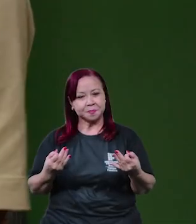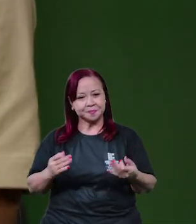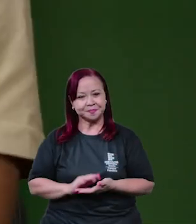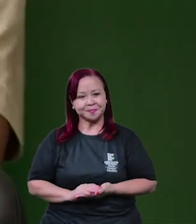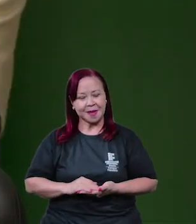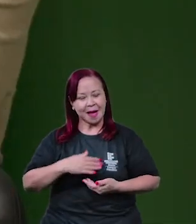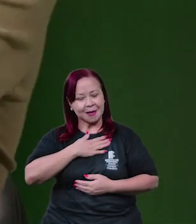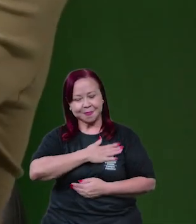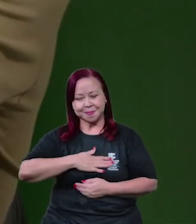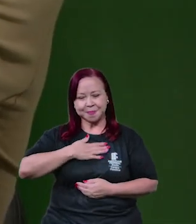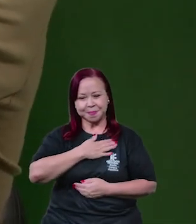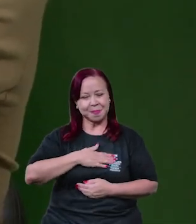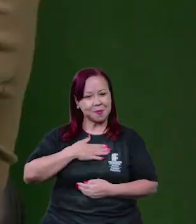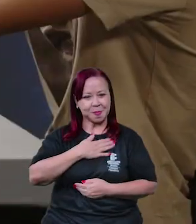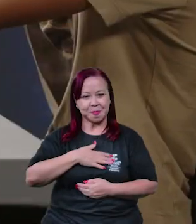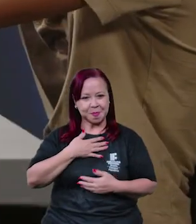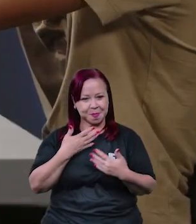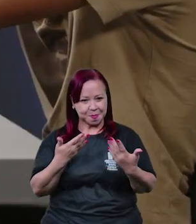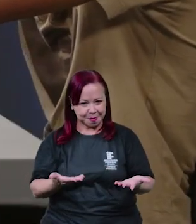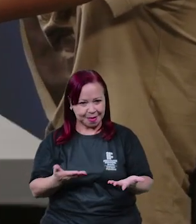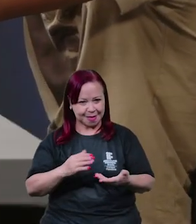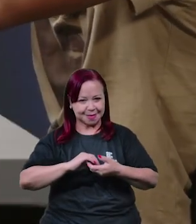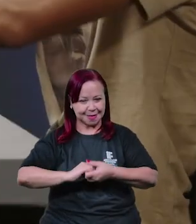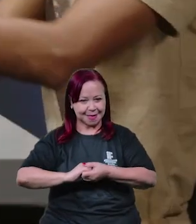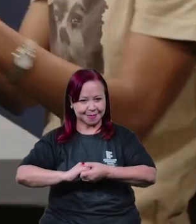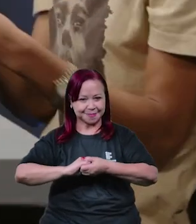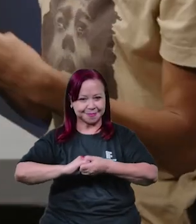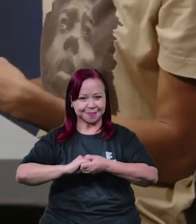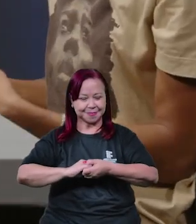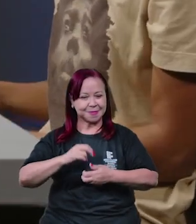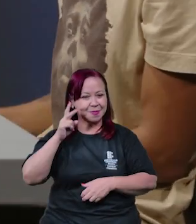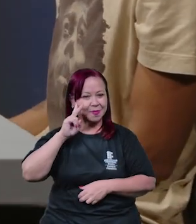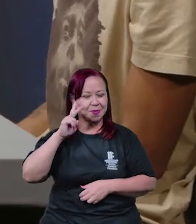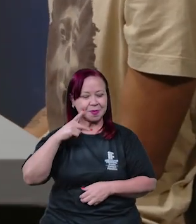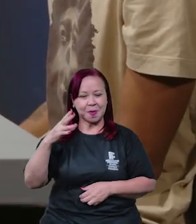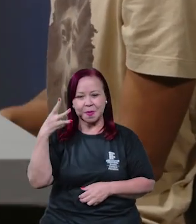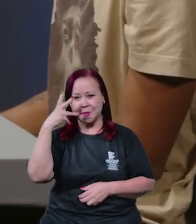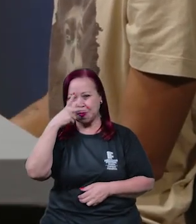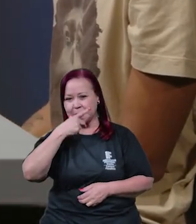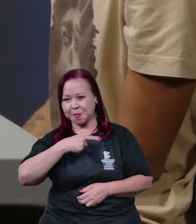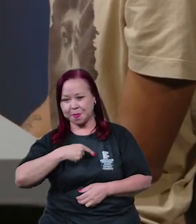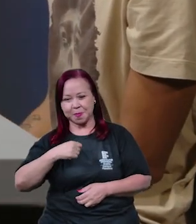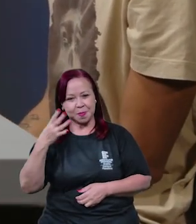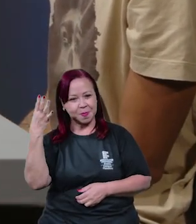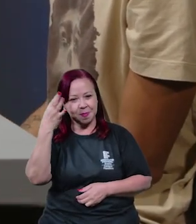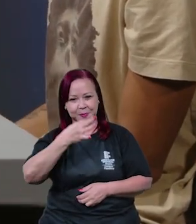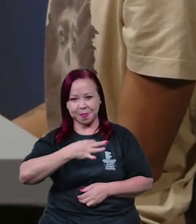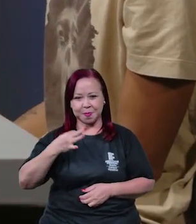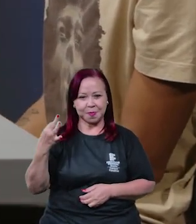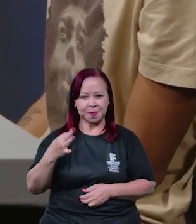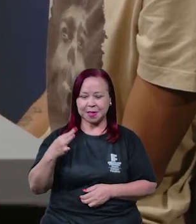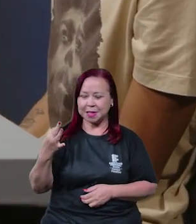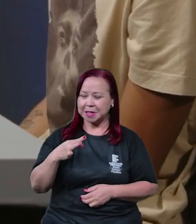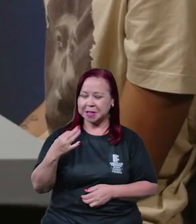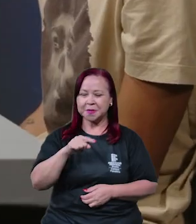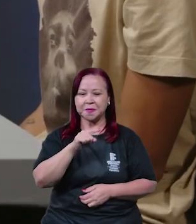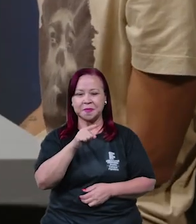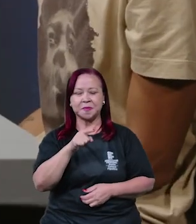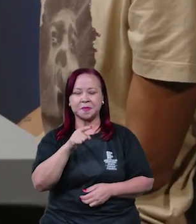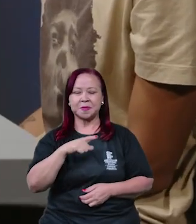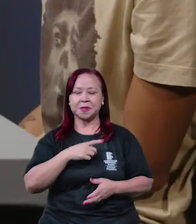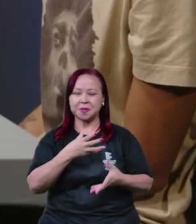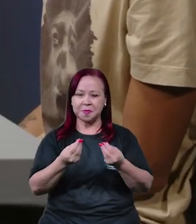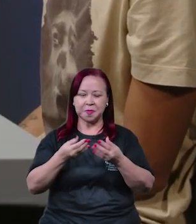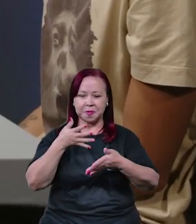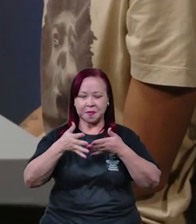Cara, foi um prazer enorme, Mel, de Foi um verdade. prazer também. Sua Obrigada história é pela muito, conversa. sua história é muito linda, você tem Obrigada. muito a dizer, assim. Queria